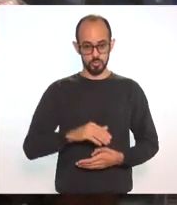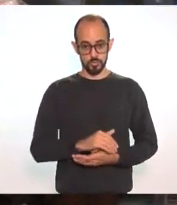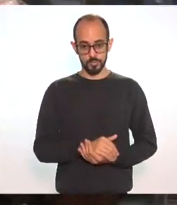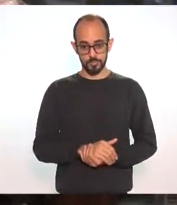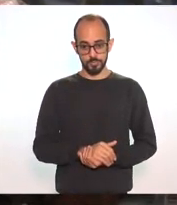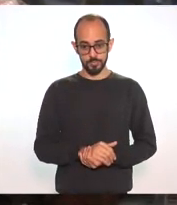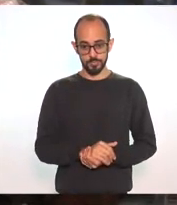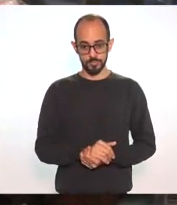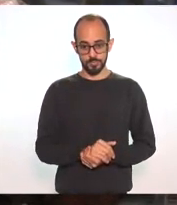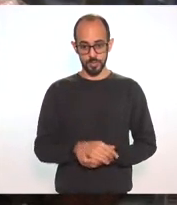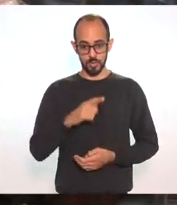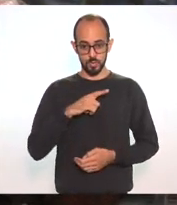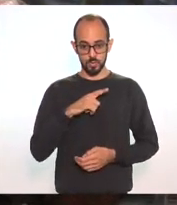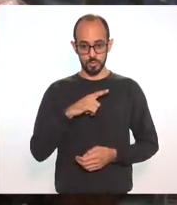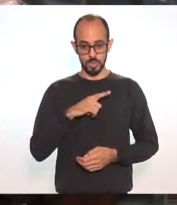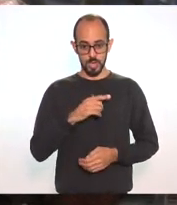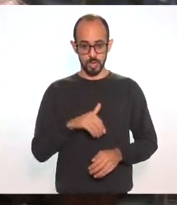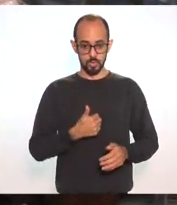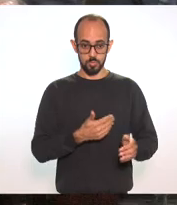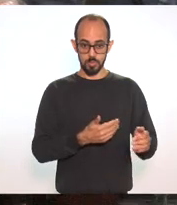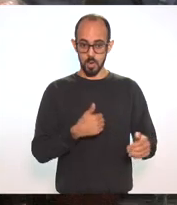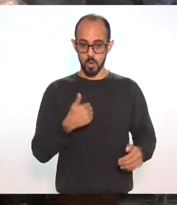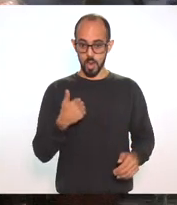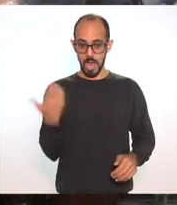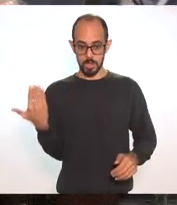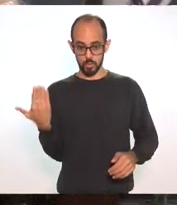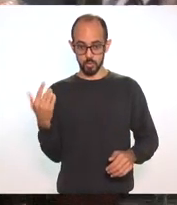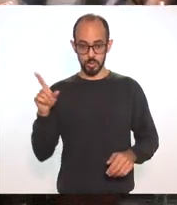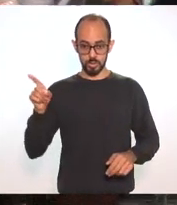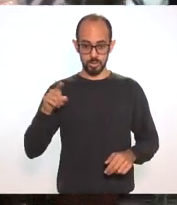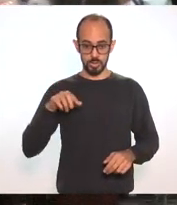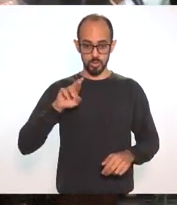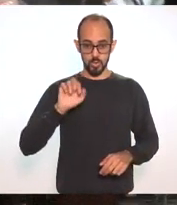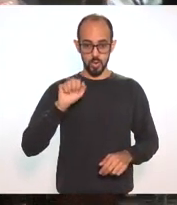eu tenho aqui ao meu lado o deputado Rosenberg Reis, que é de Caxias.